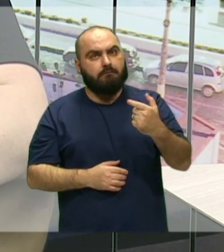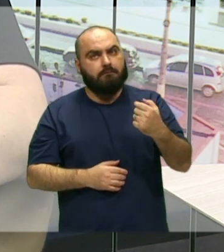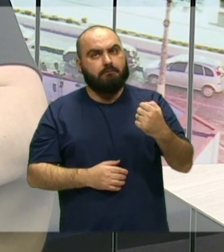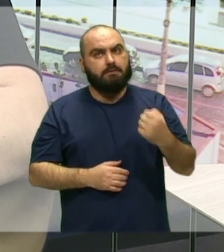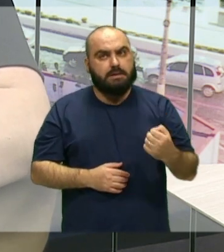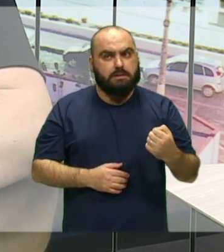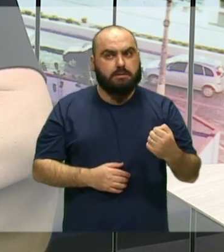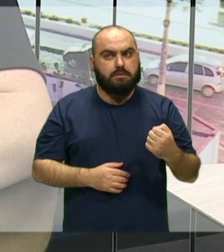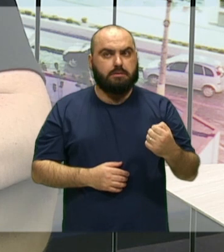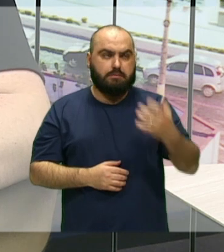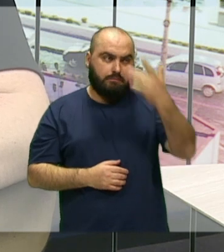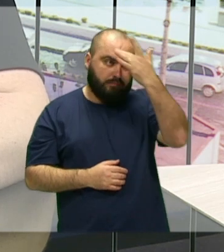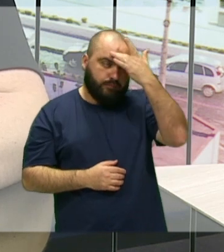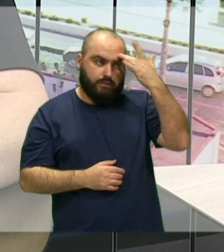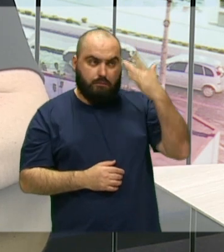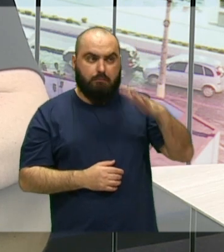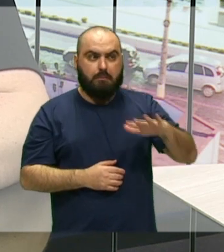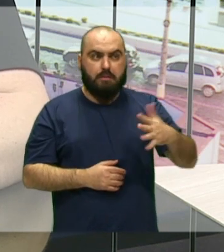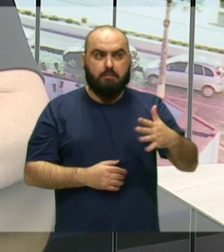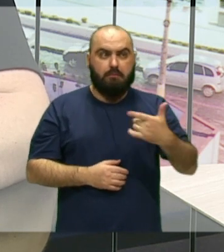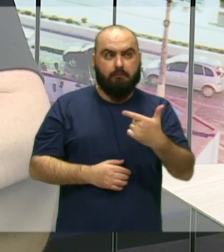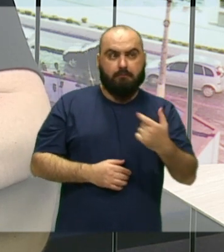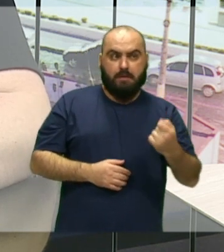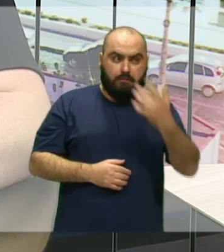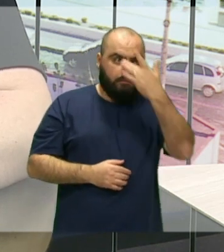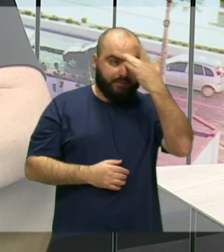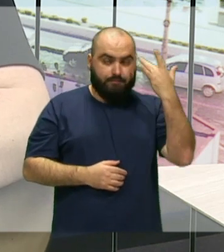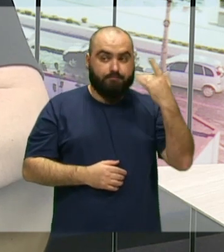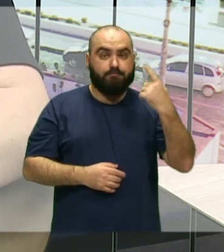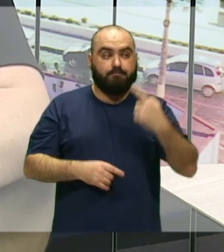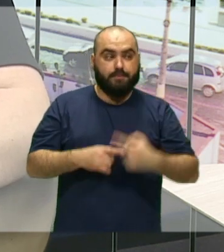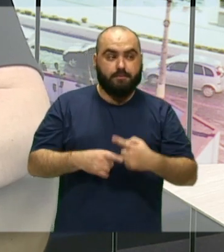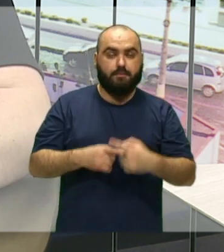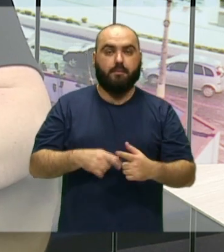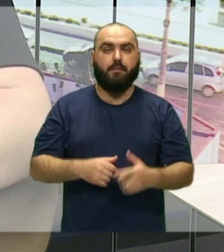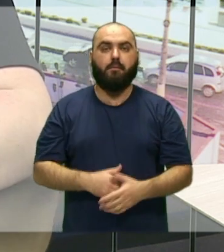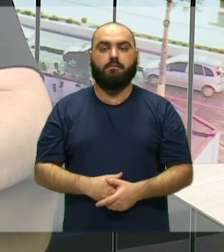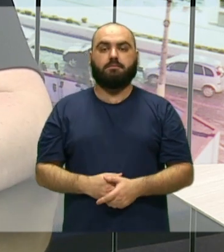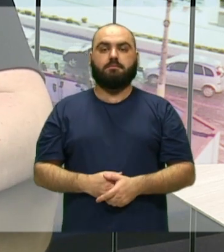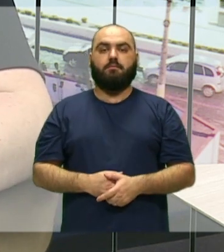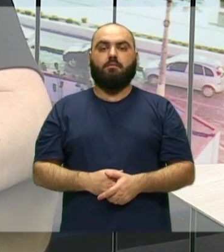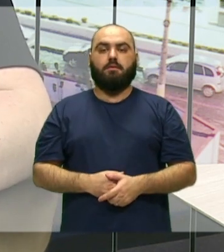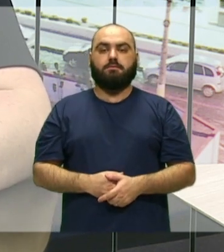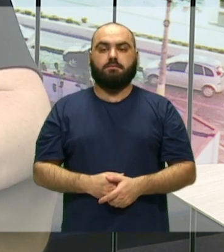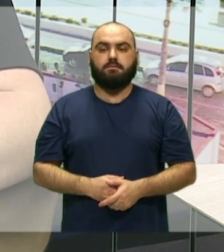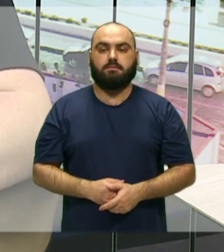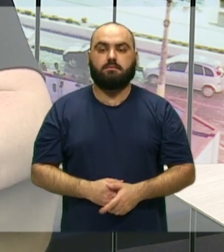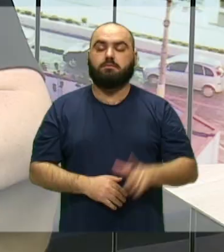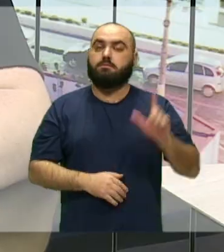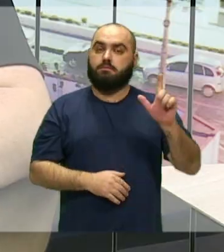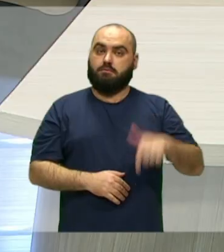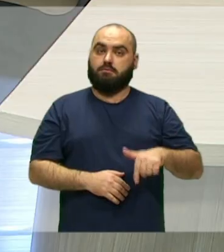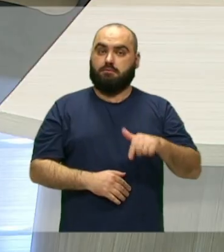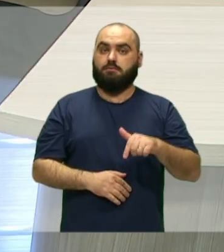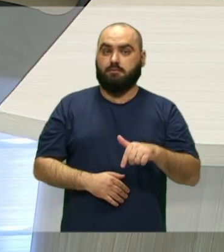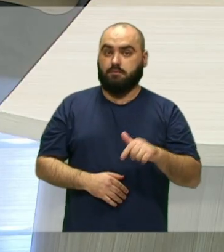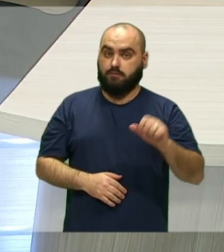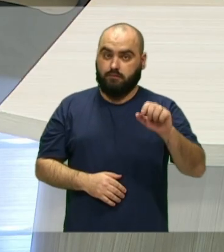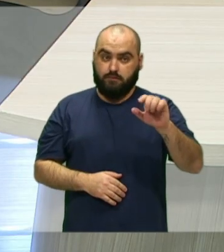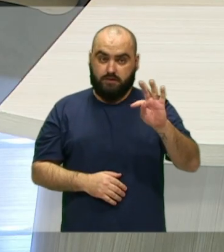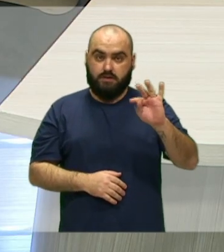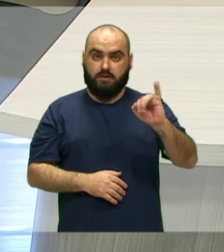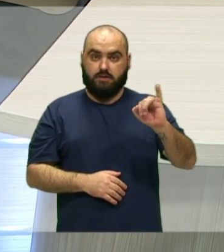membros mais ou menos eh porque a gente apesar de ser um titular e um suplente geralmente a